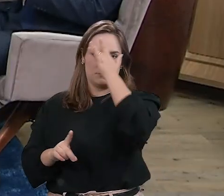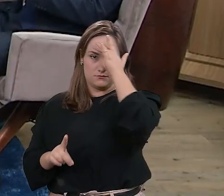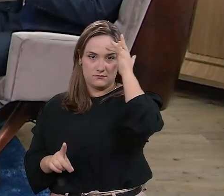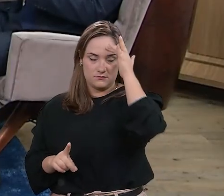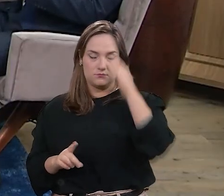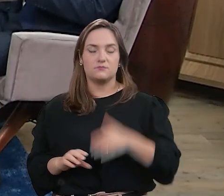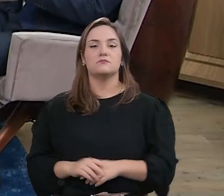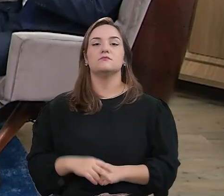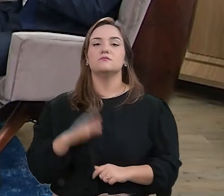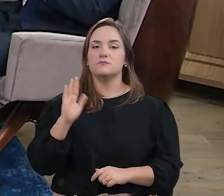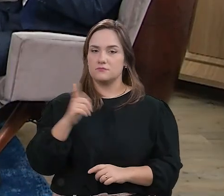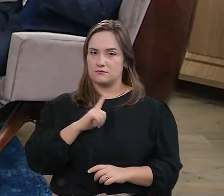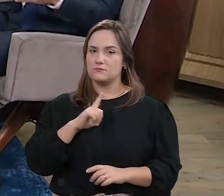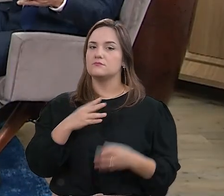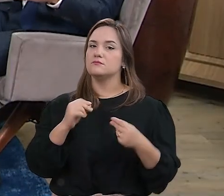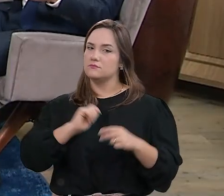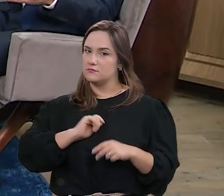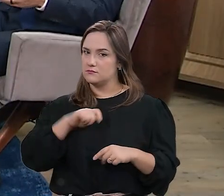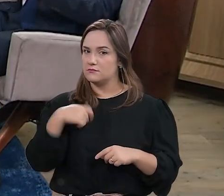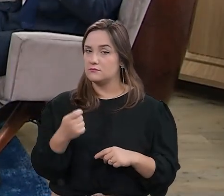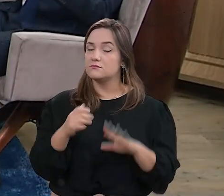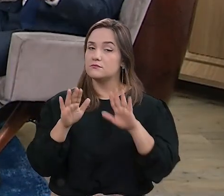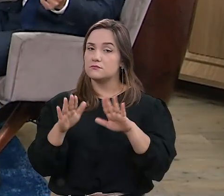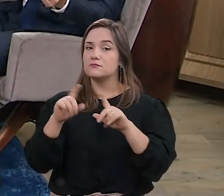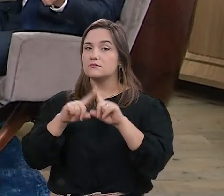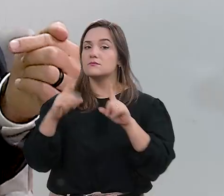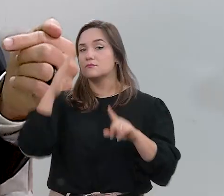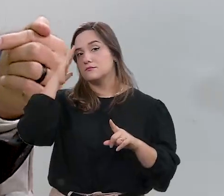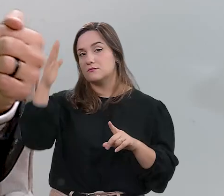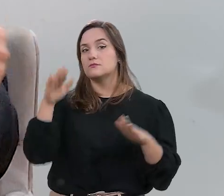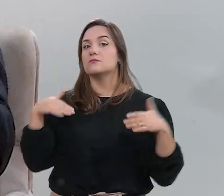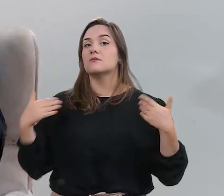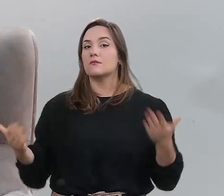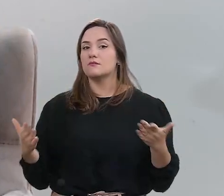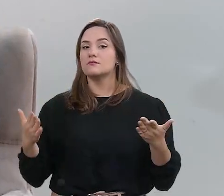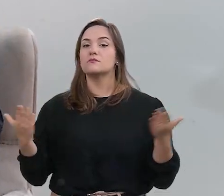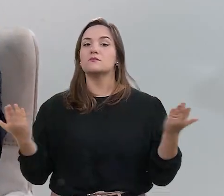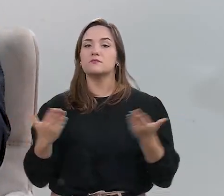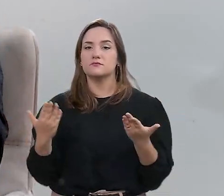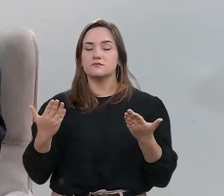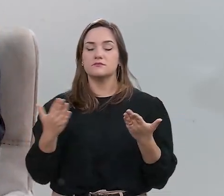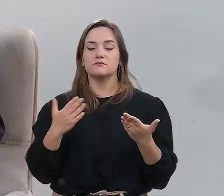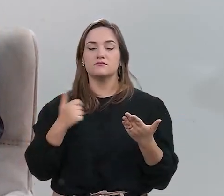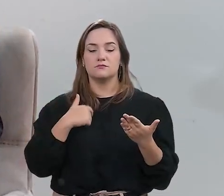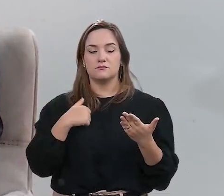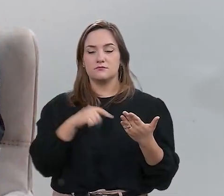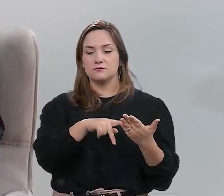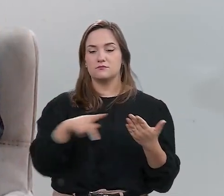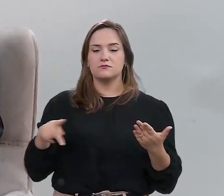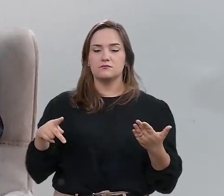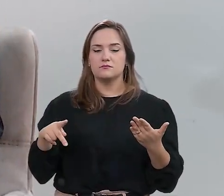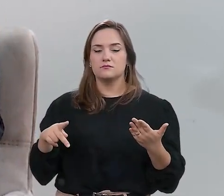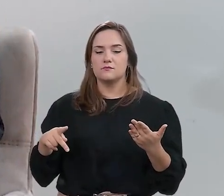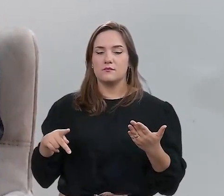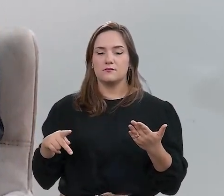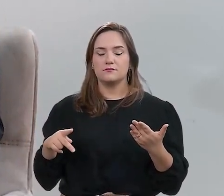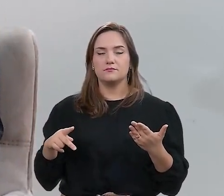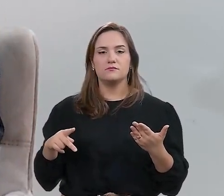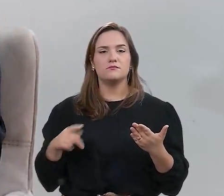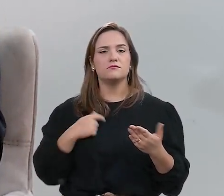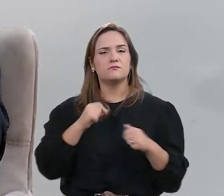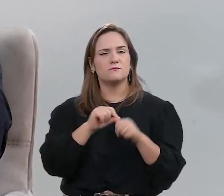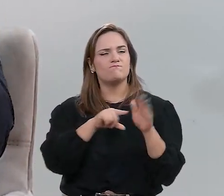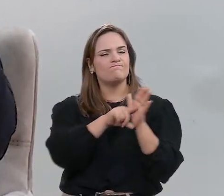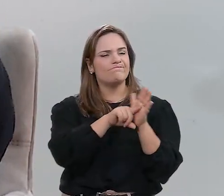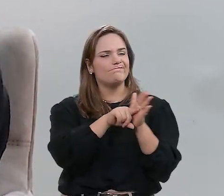várias ações e talvez a principal ação nesse meu mandato agora como presidente foi um levantamento que